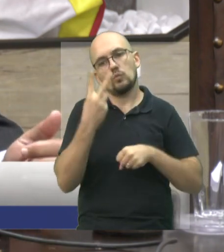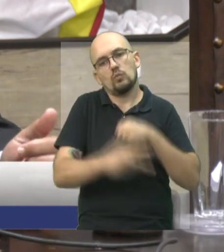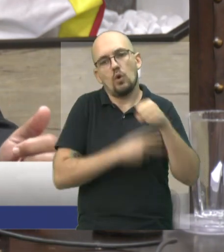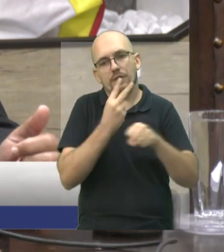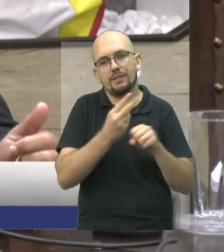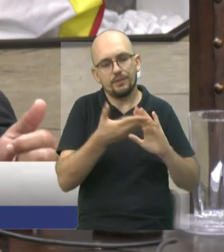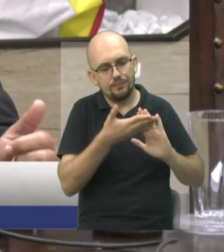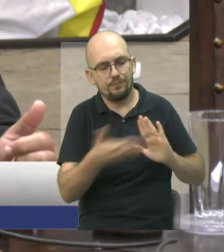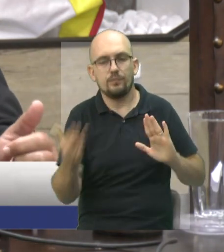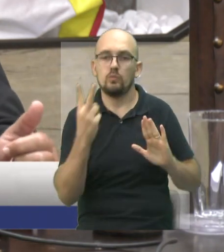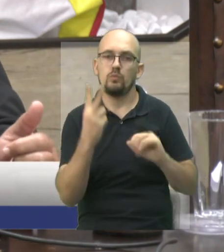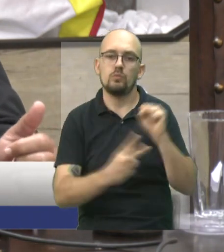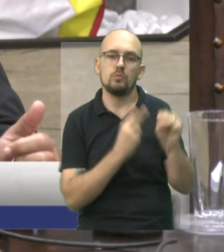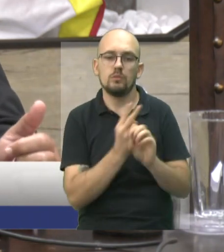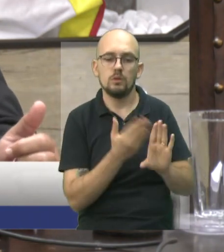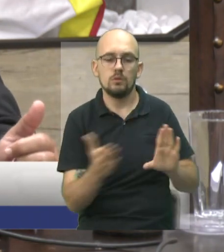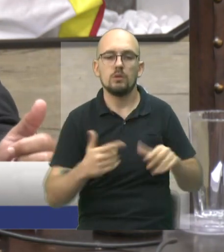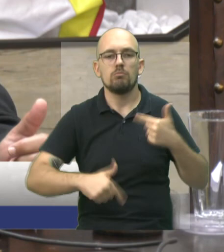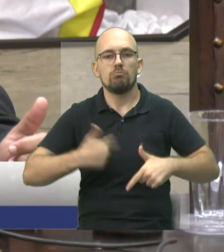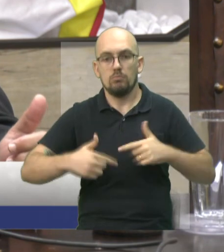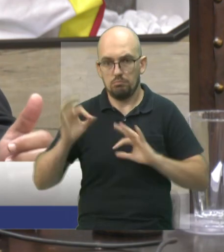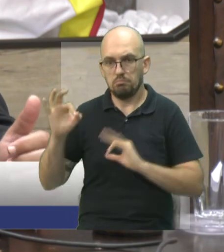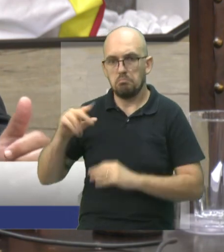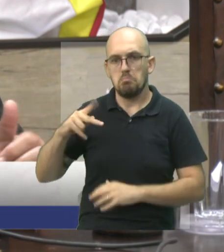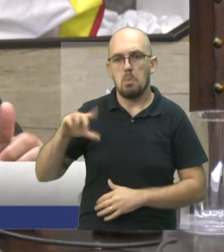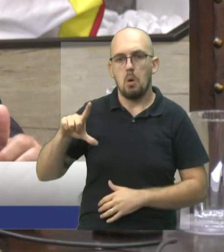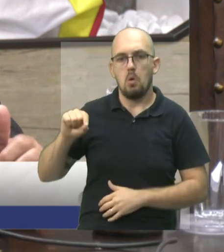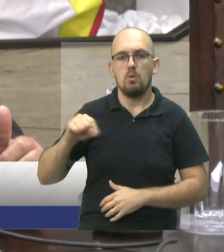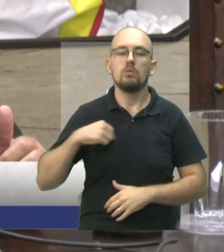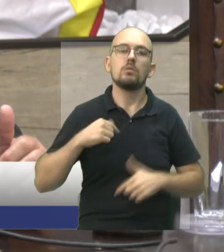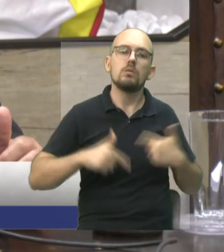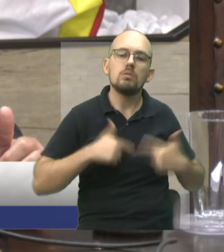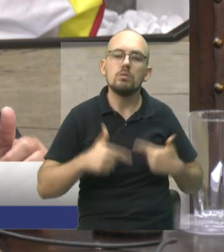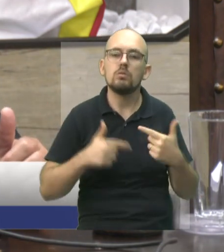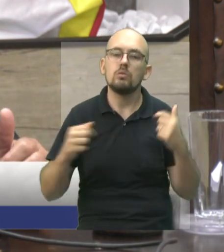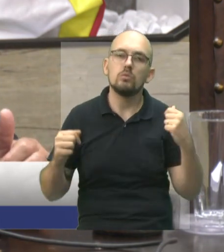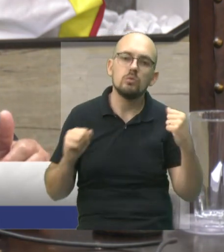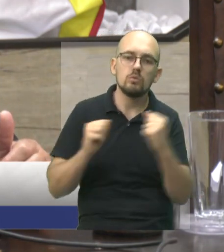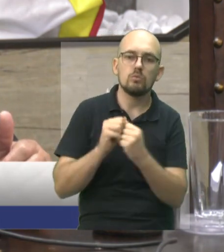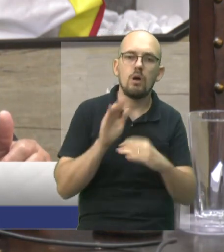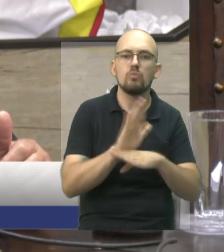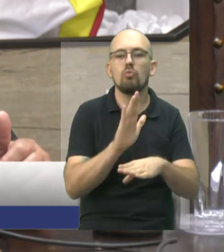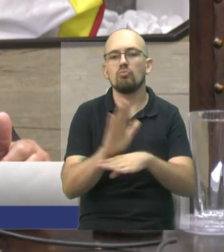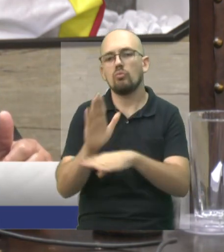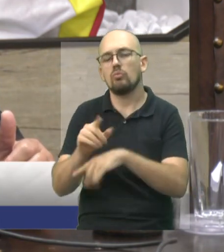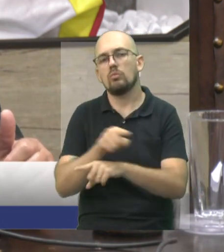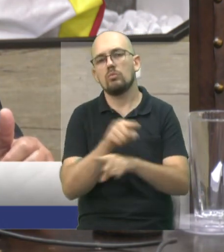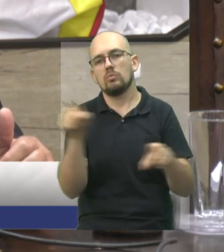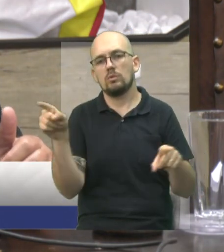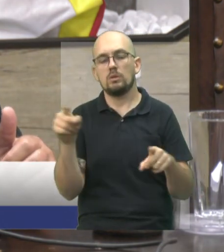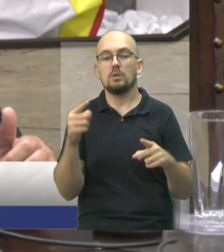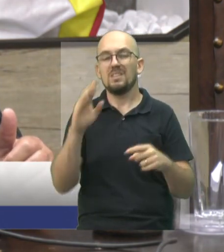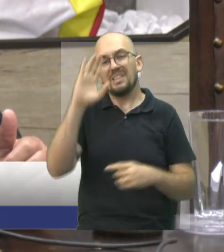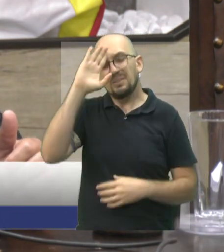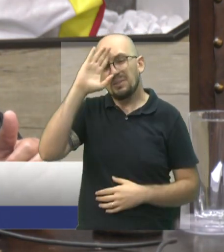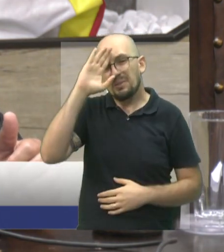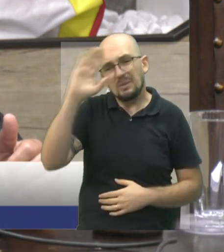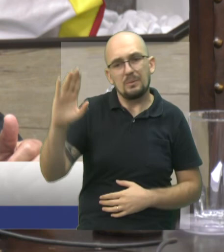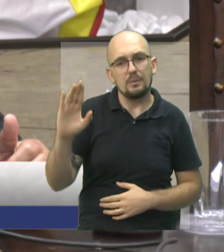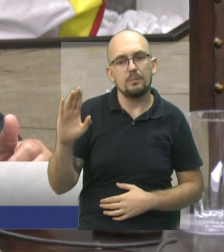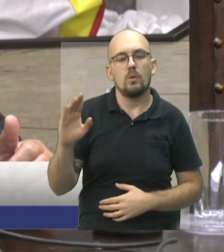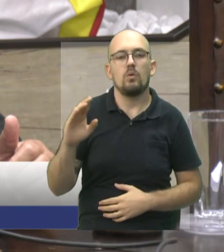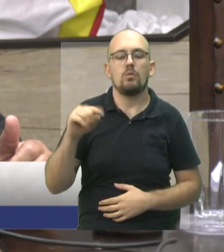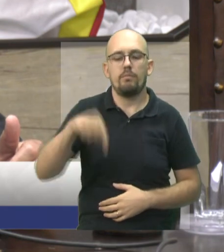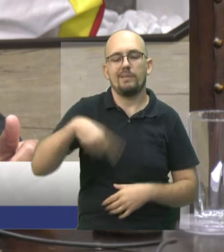vamos estar aqui à frente, né, Paulo? Está aí colaborando com todos vocês e principalmente com a